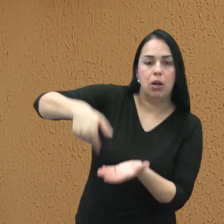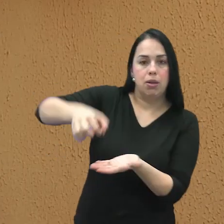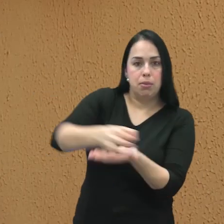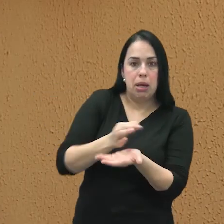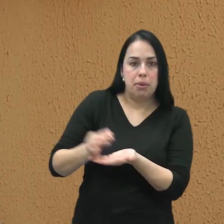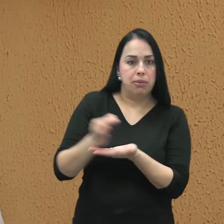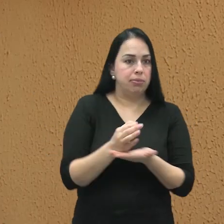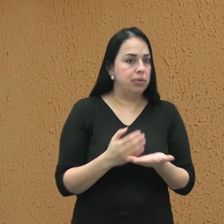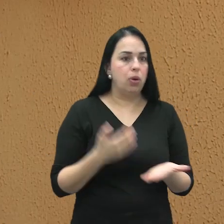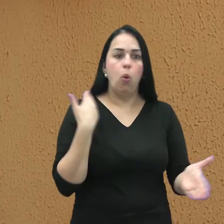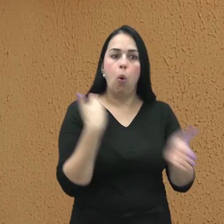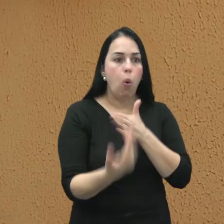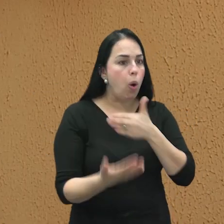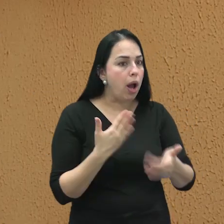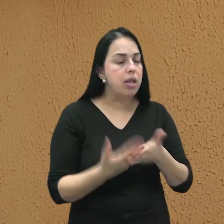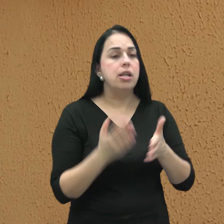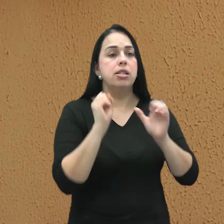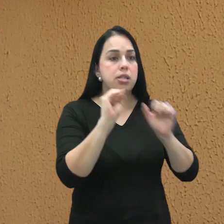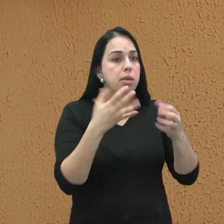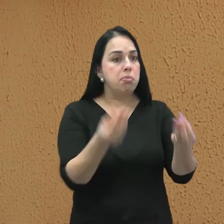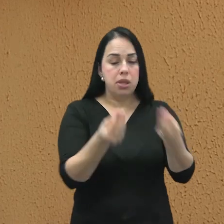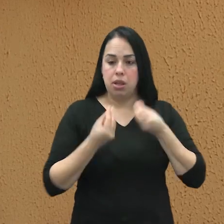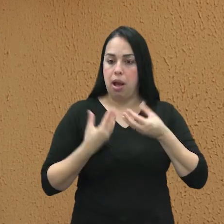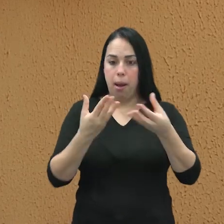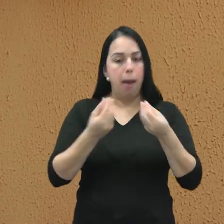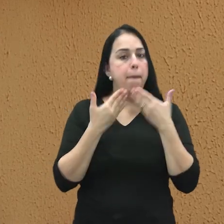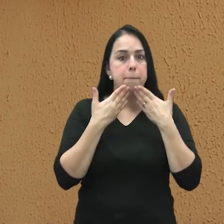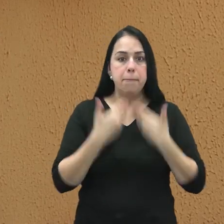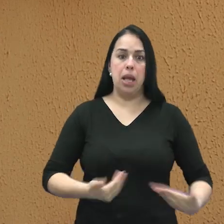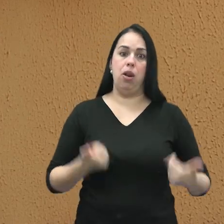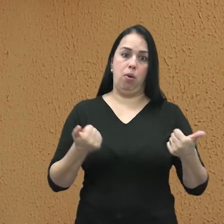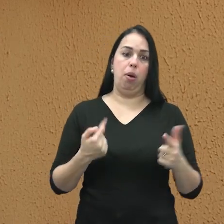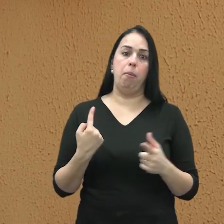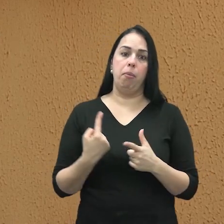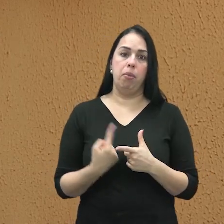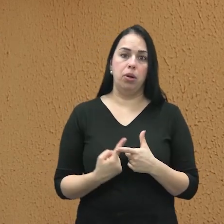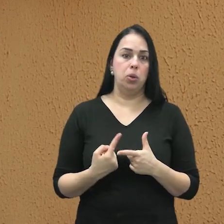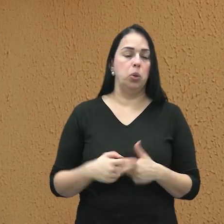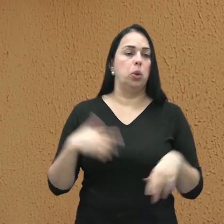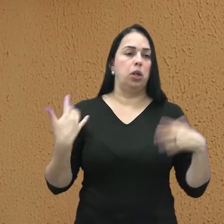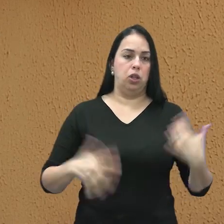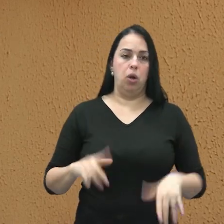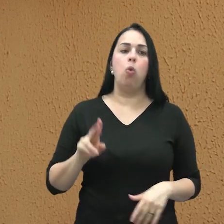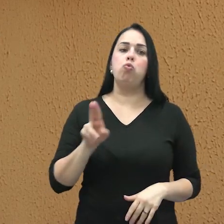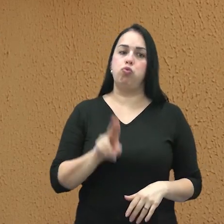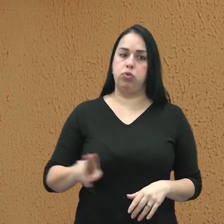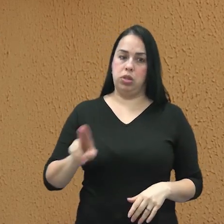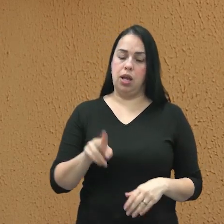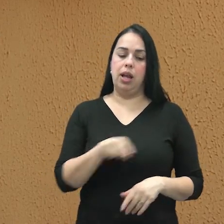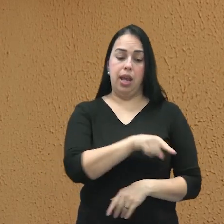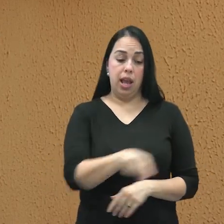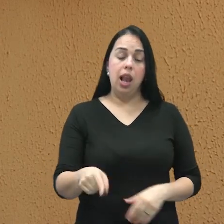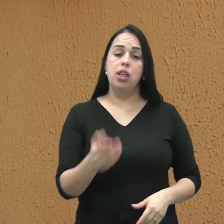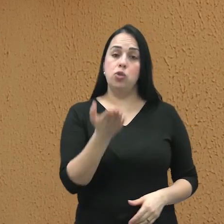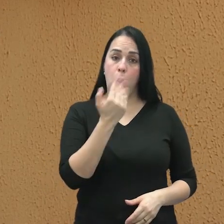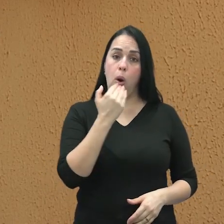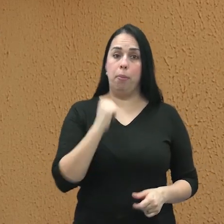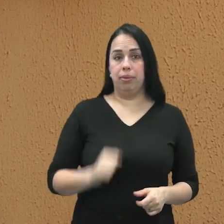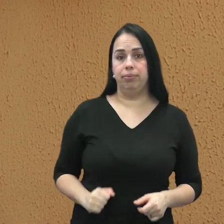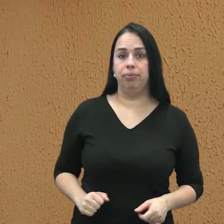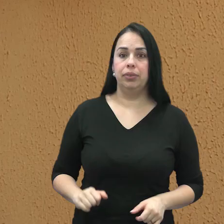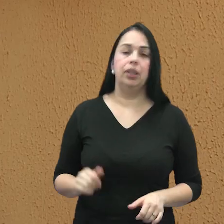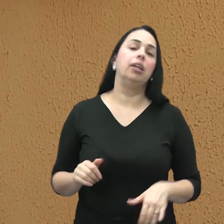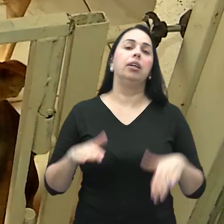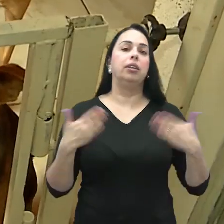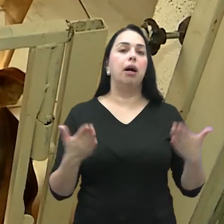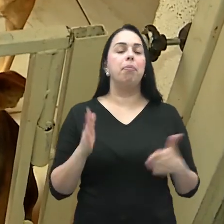uma coisa, ração, o que vier, quanto mais vier, melhor, entendeu? Que é muita ração que esses